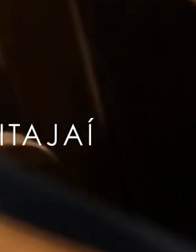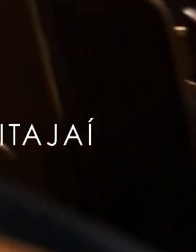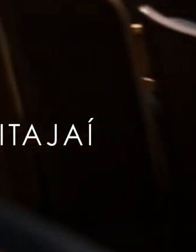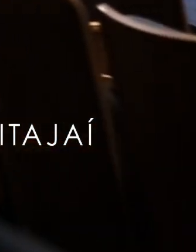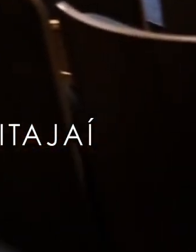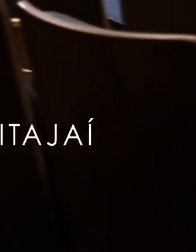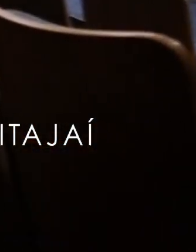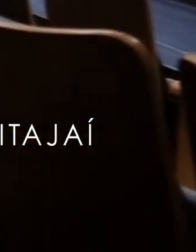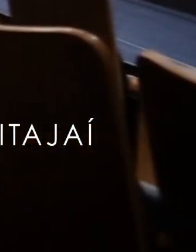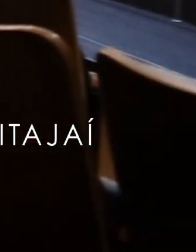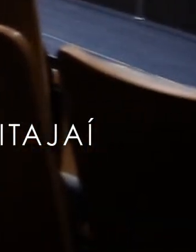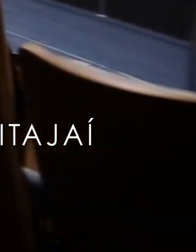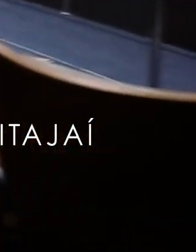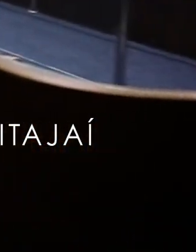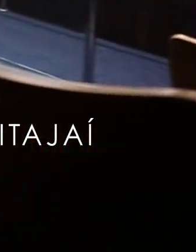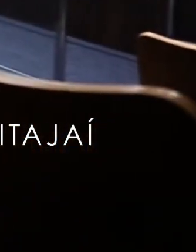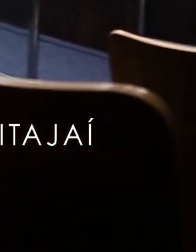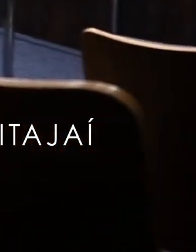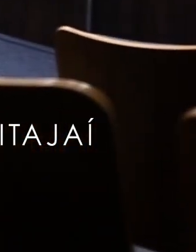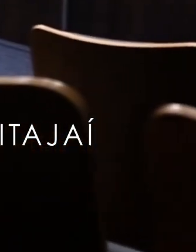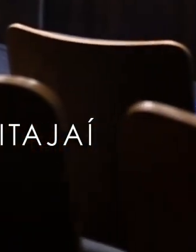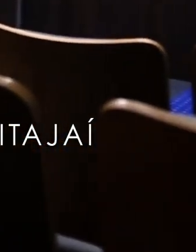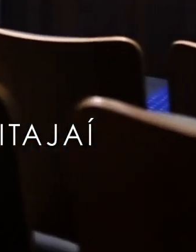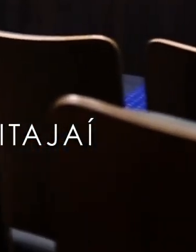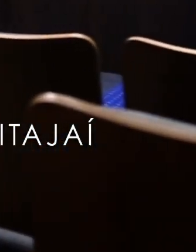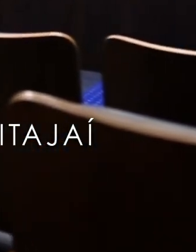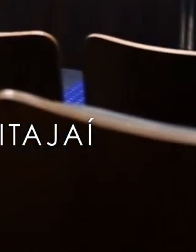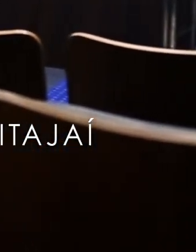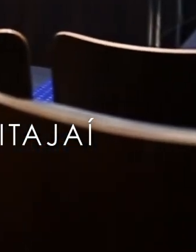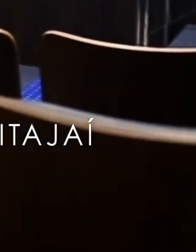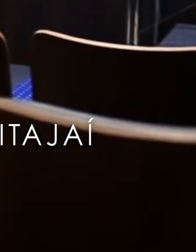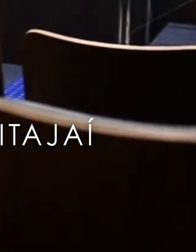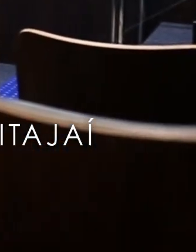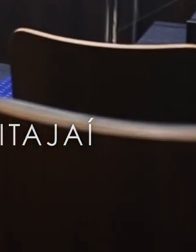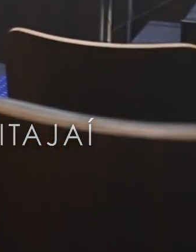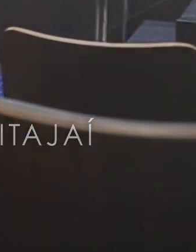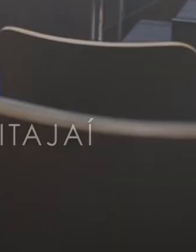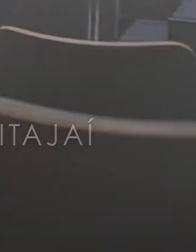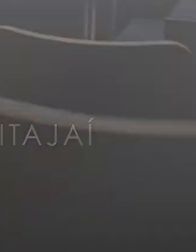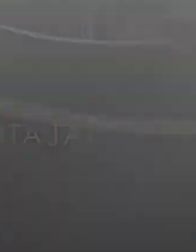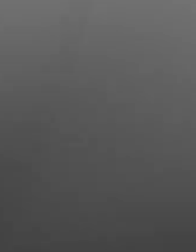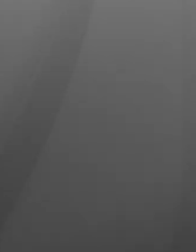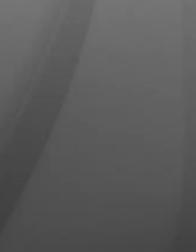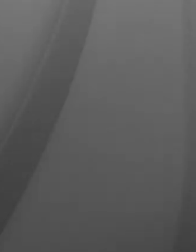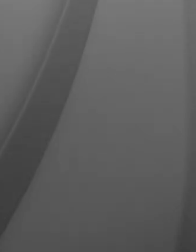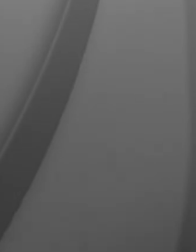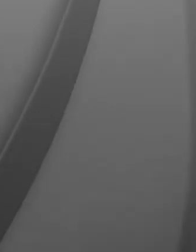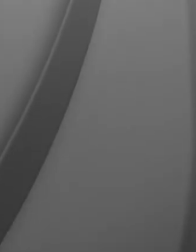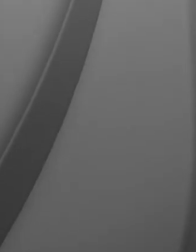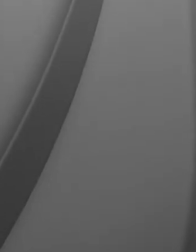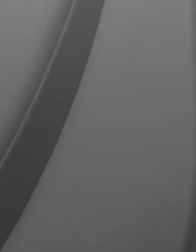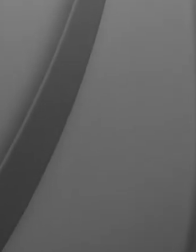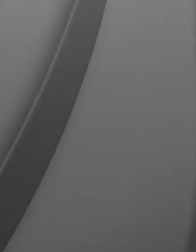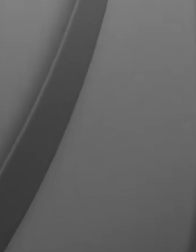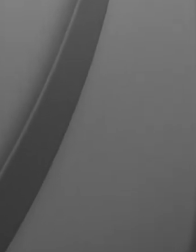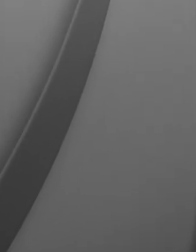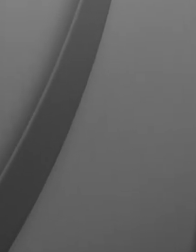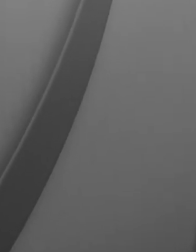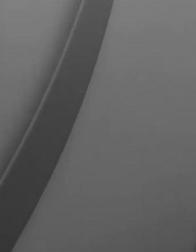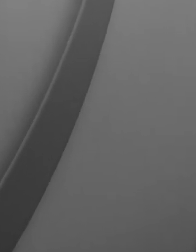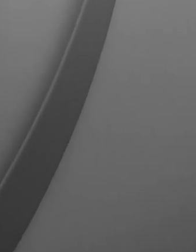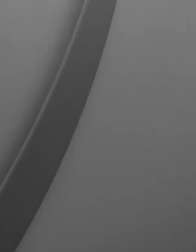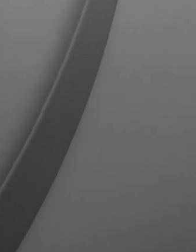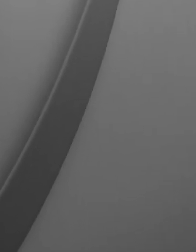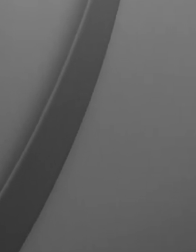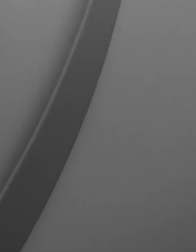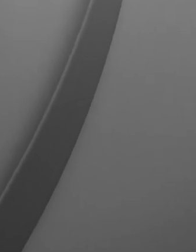mais Fique por dentro do que acontece na câmara de de Itajaí inscreva-se no canal